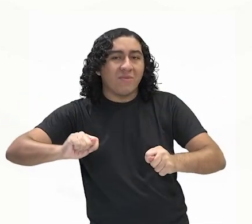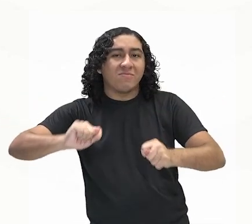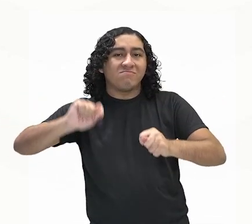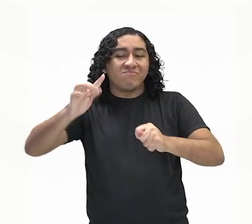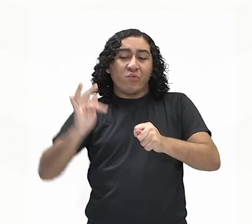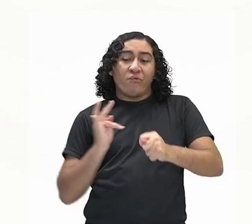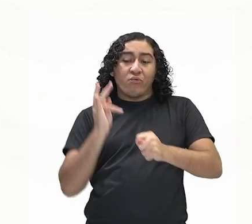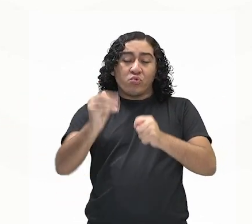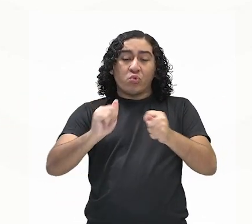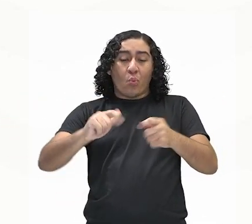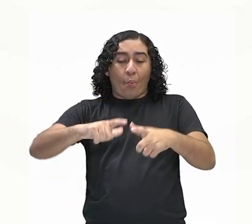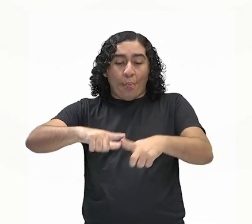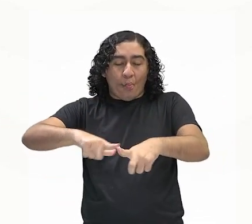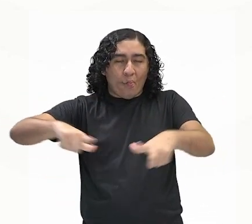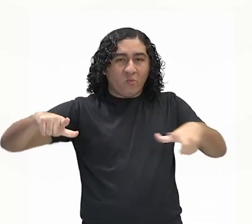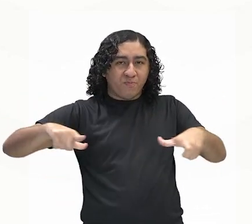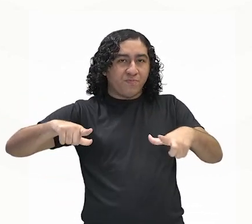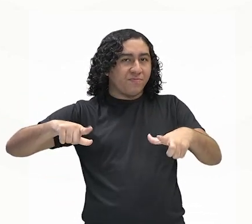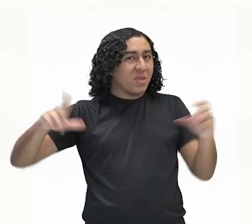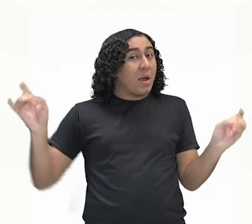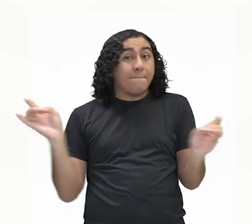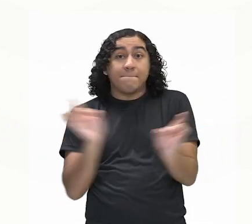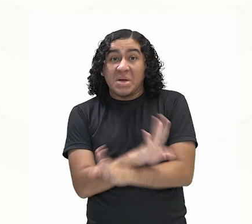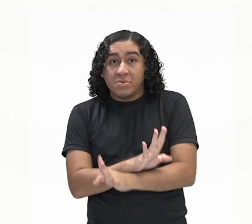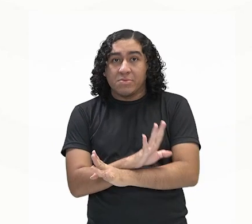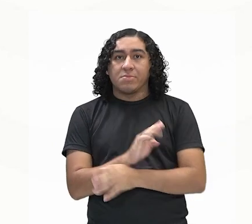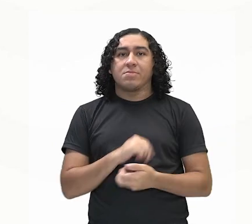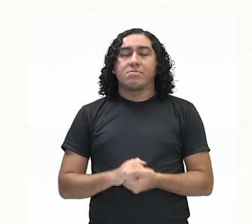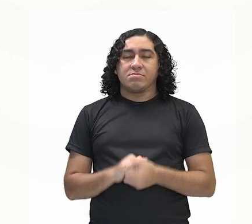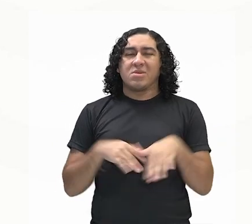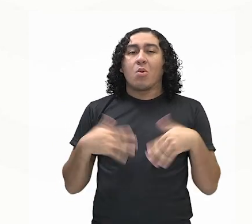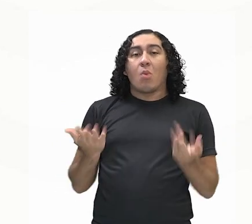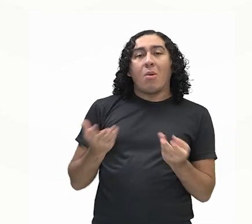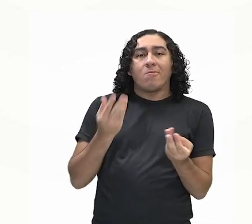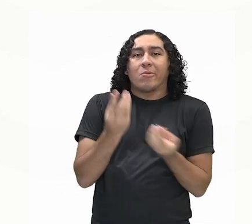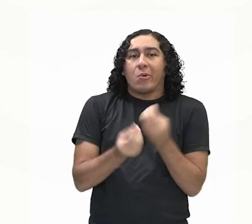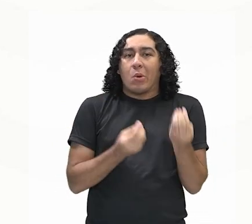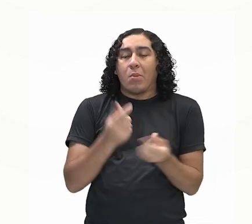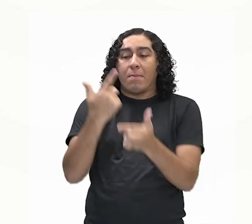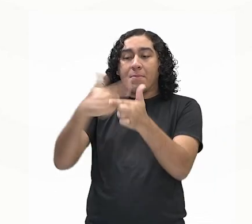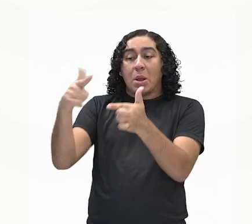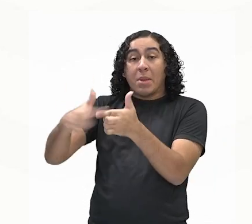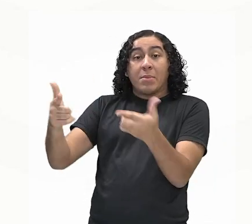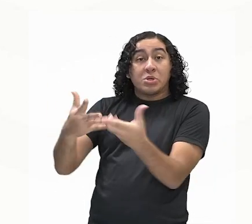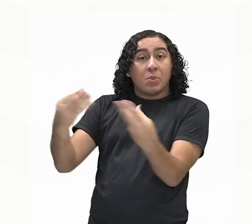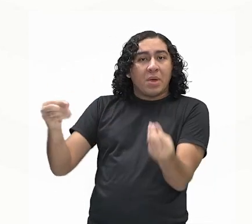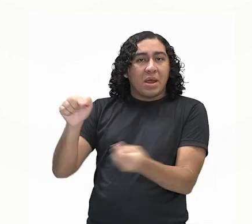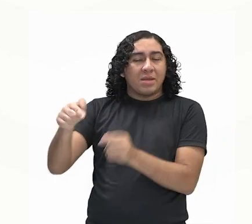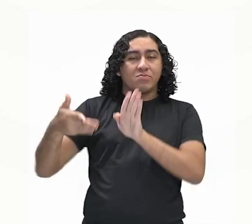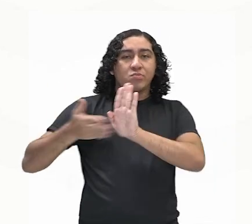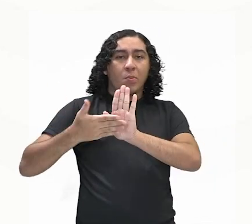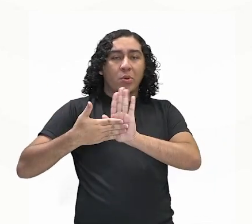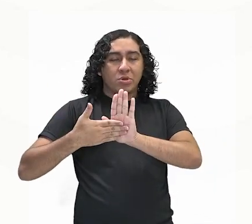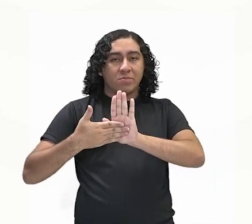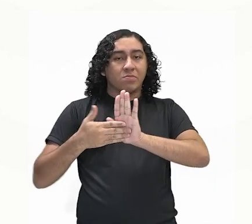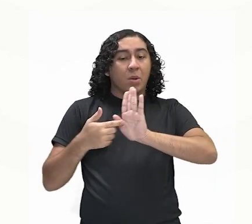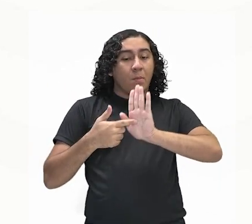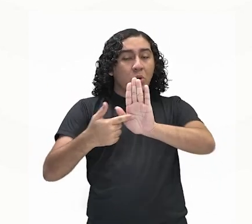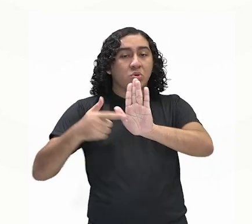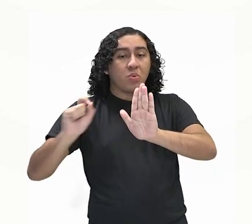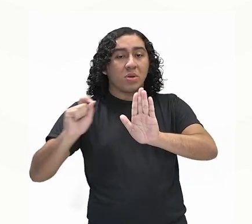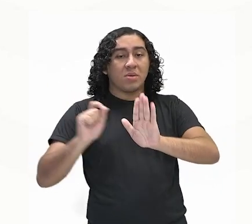se esgotar. E qual foi a solução apontada pelo Clube de Roma? Eles acabaram propondo ali o